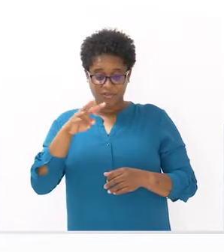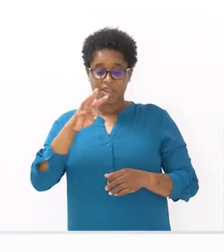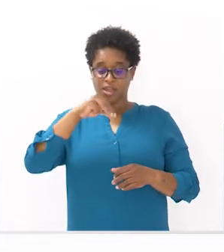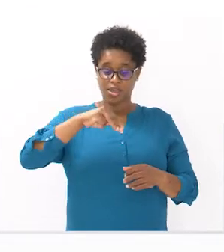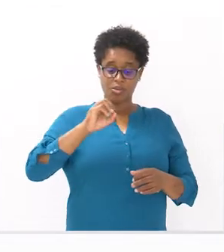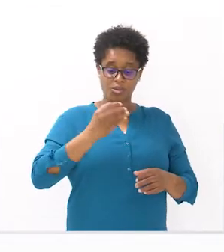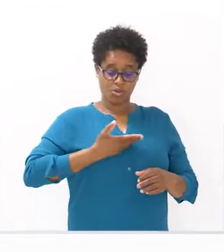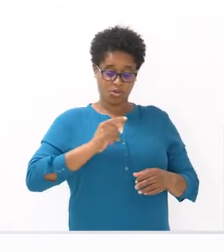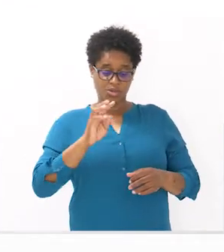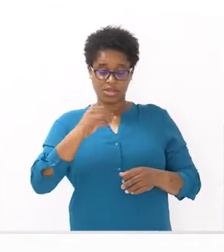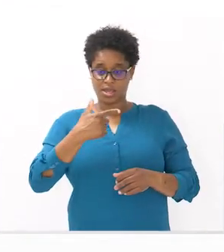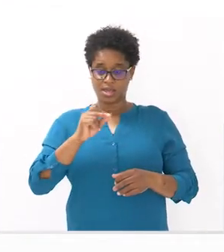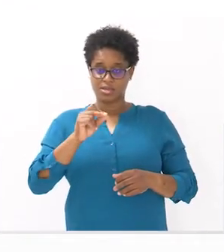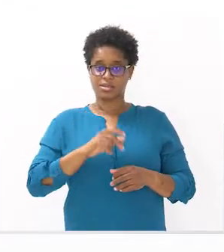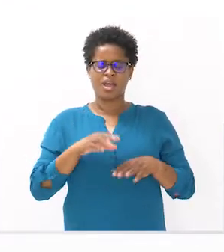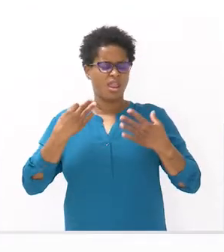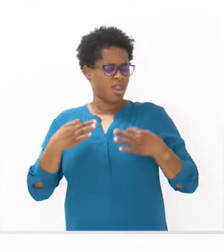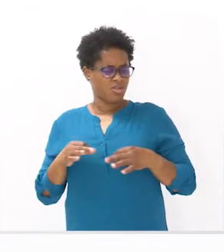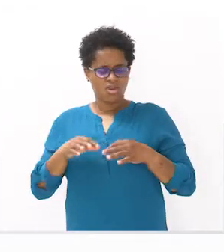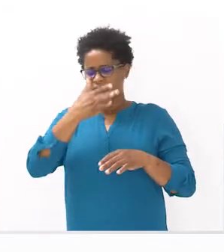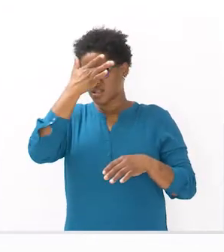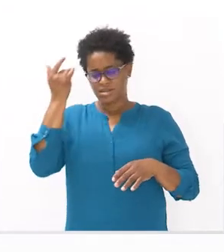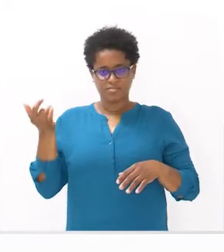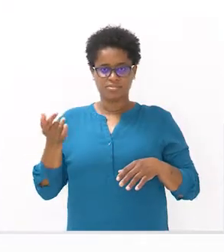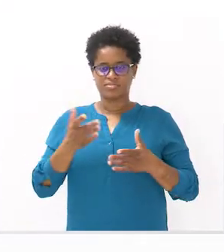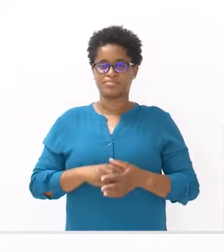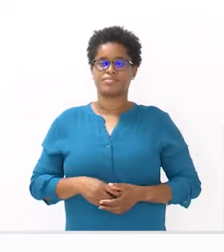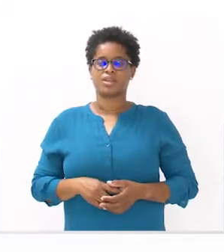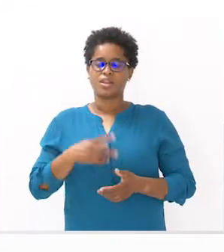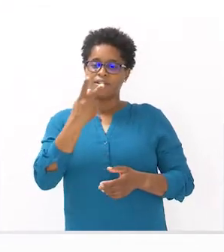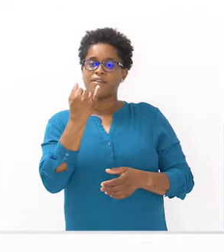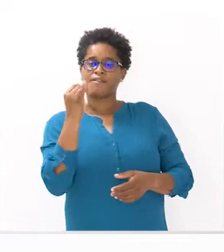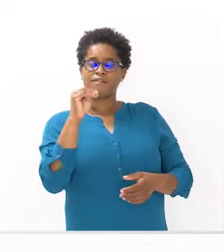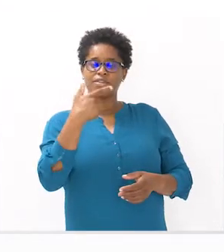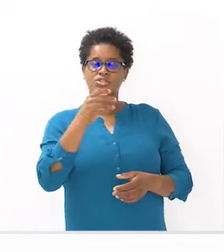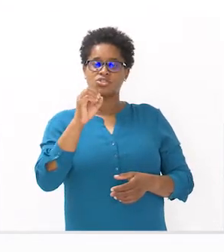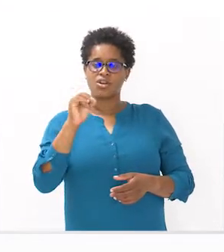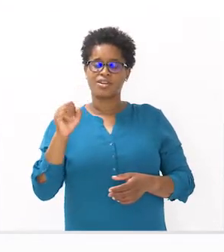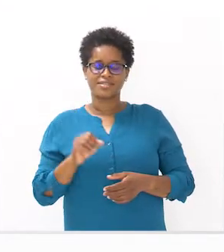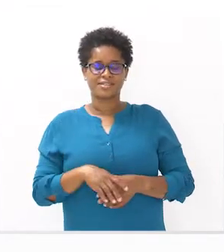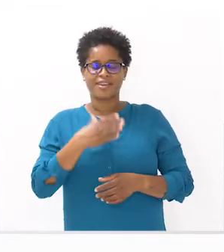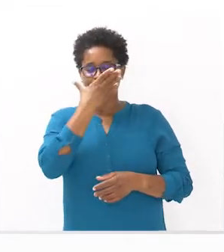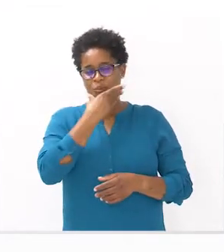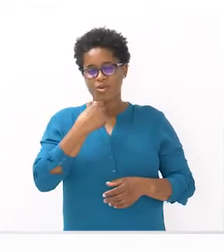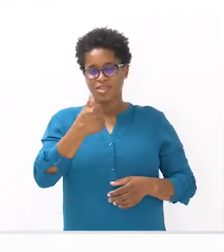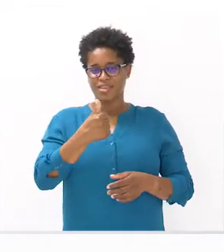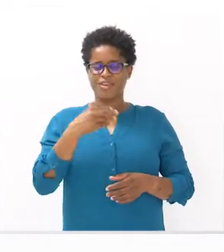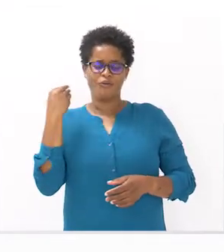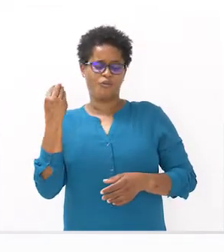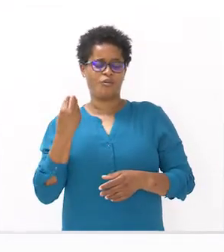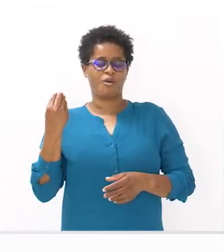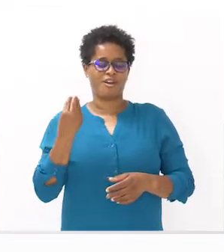Modesta. Natural. Simples. Não é preciso ver. Vistosa. Bonita.